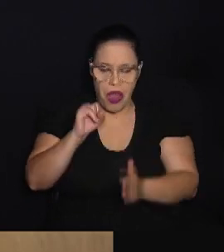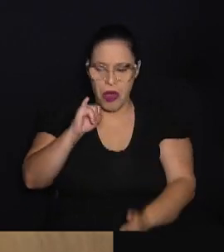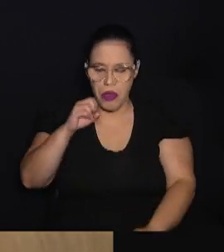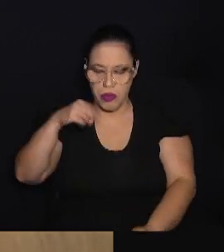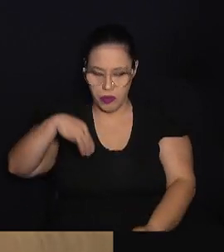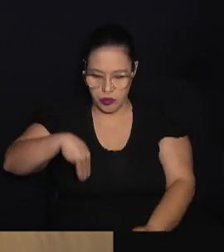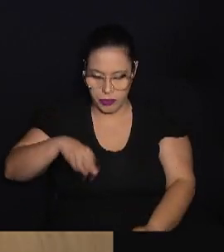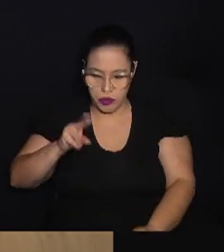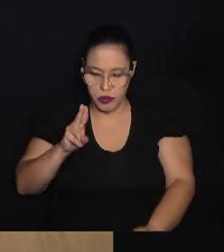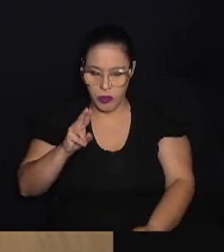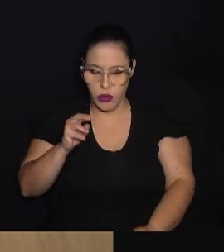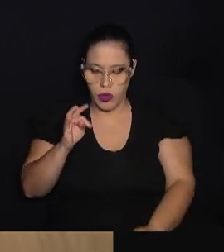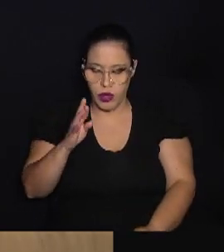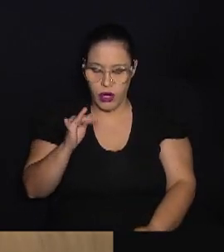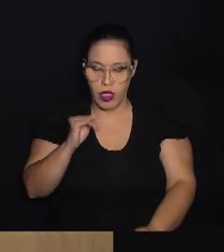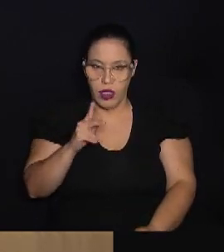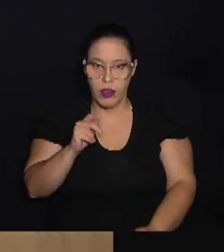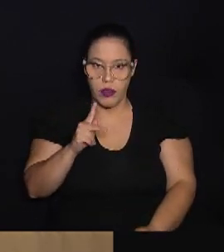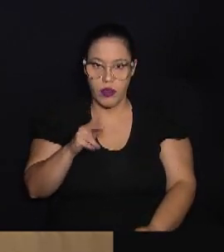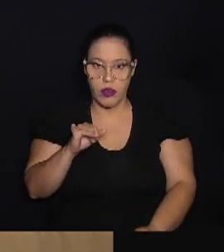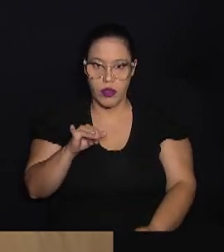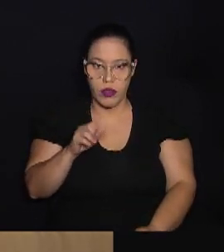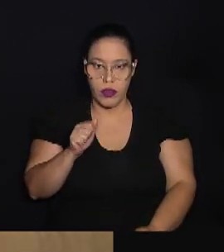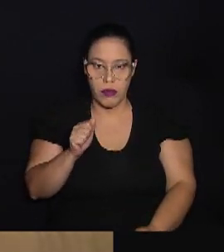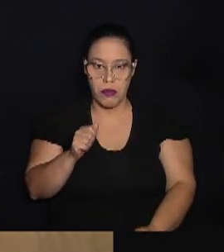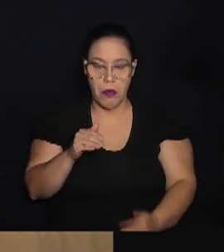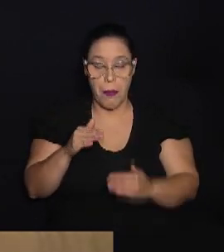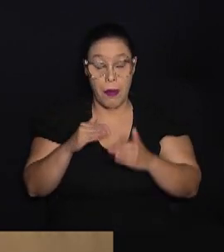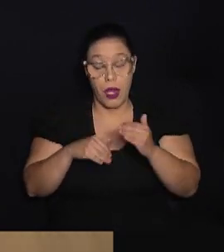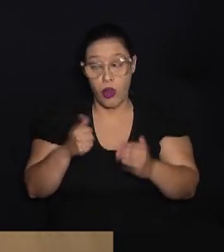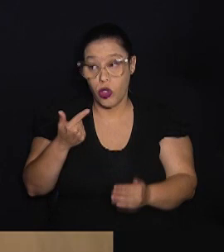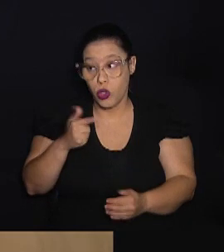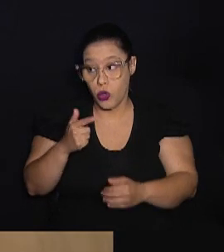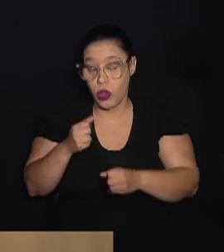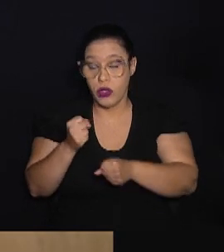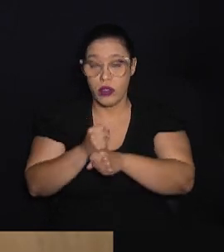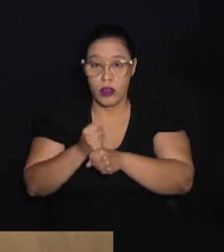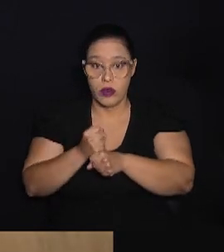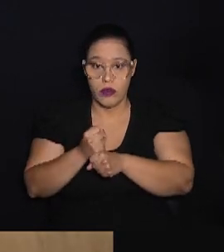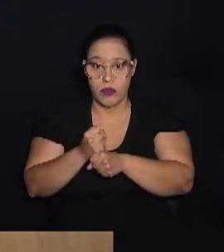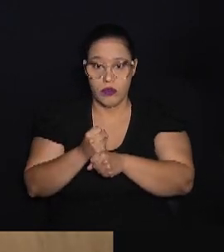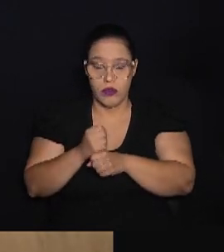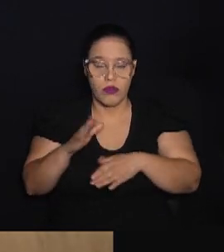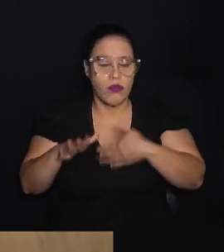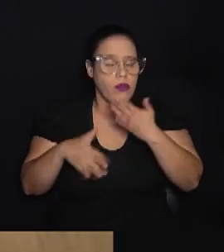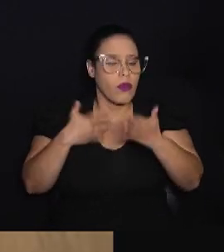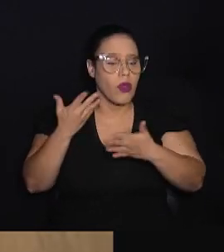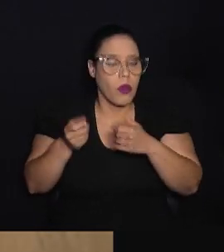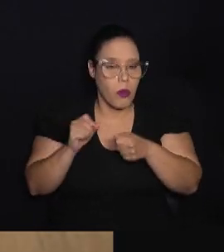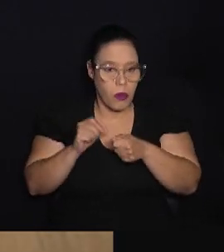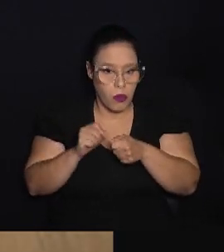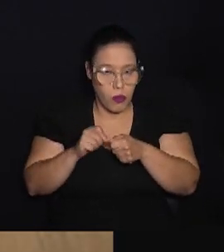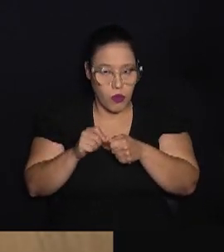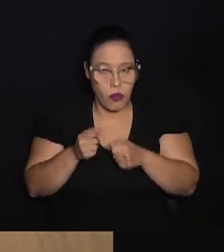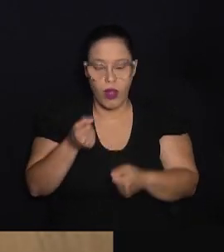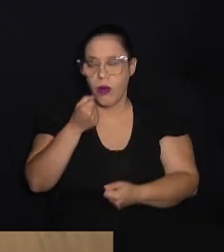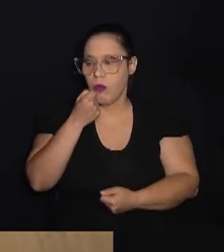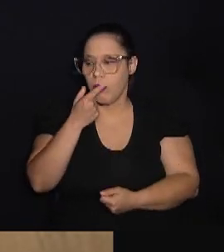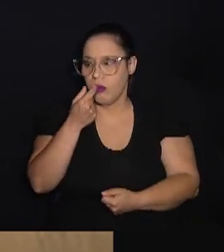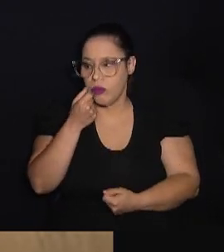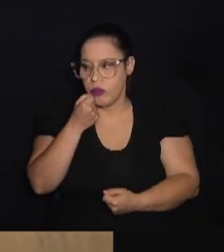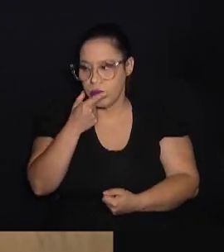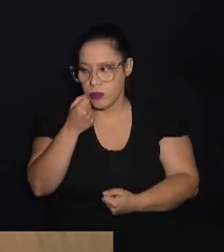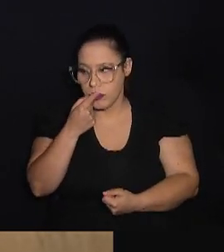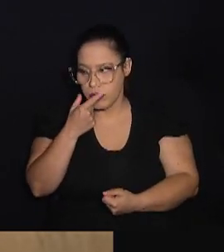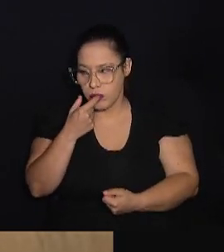câncer de endométrio levou à aprovação há menos de 2 anos. Como é que funciona a imunoterapia? É uma medicação que ela